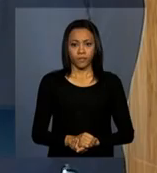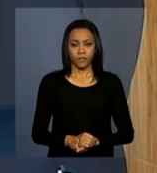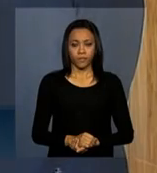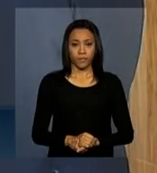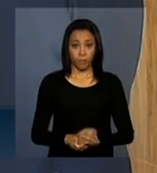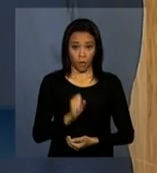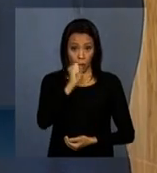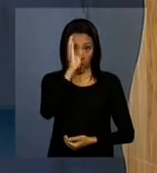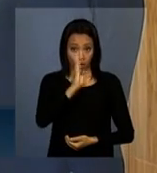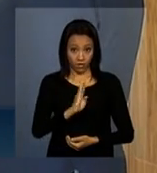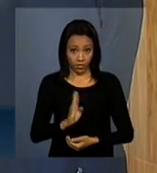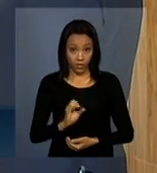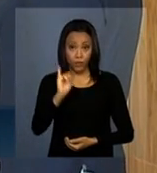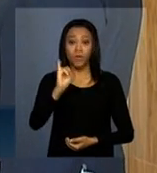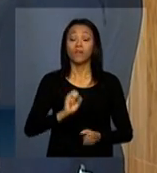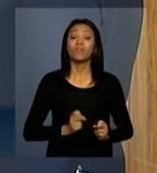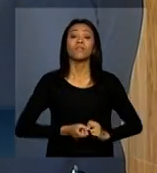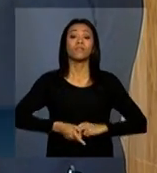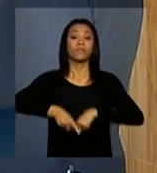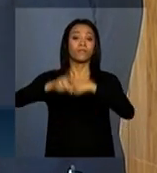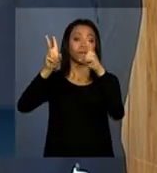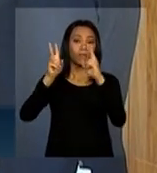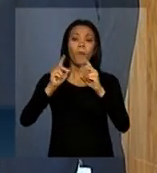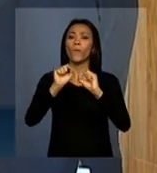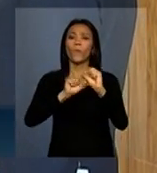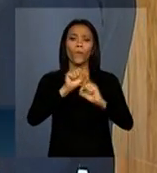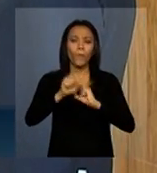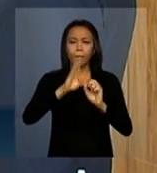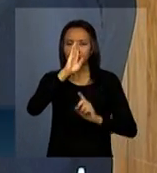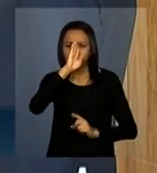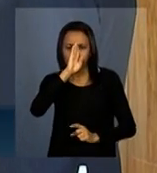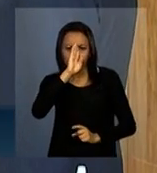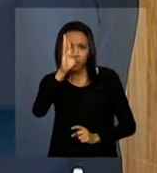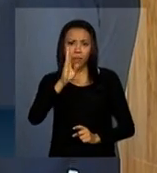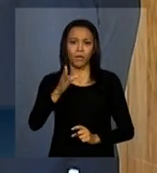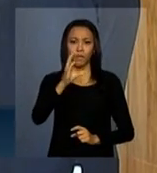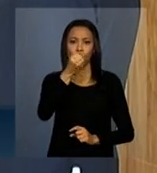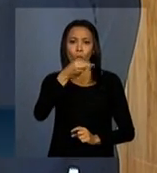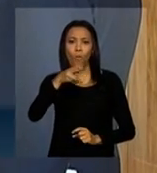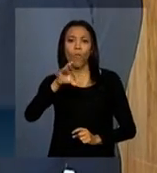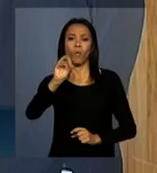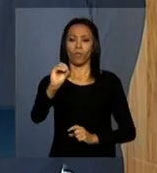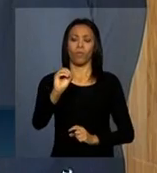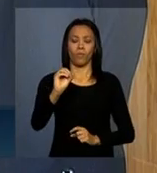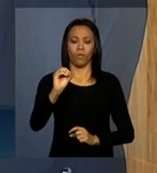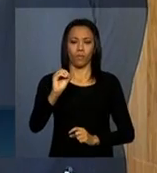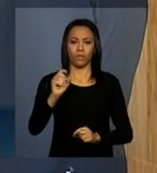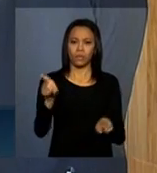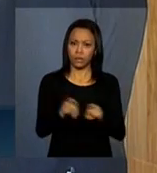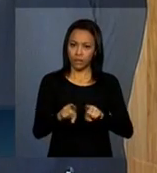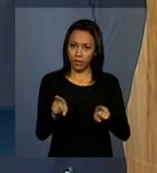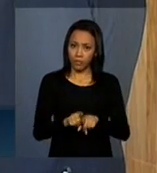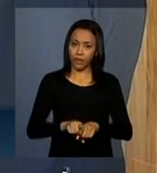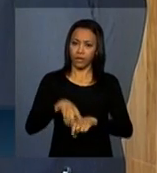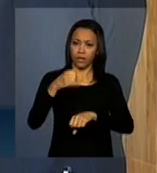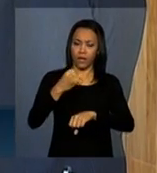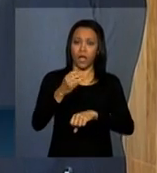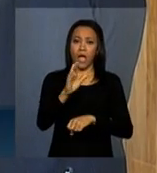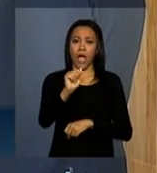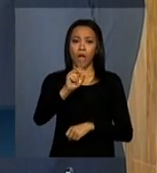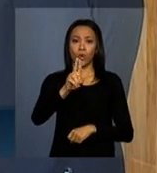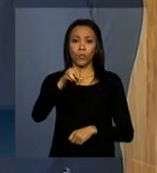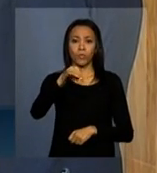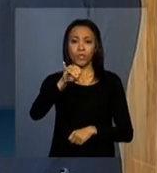O Brasil exporta para a Suíça principalmente ouro e também alumínio,